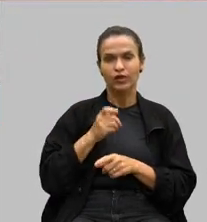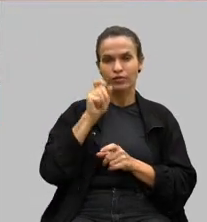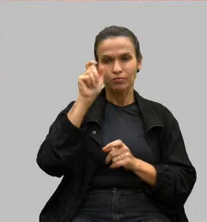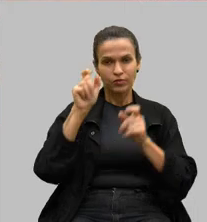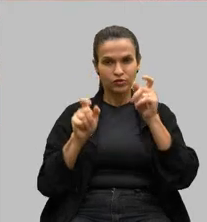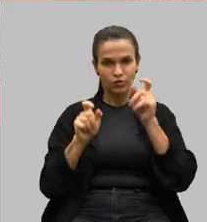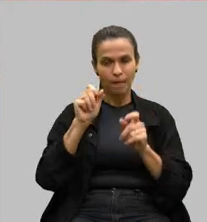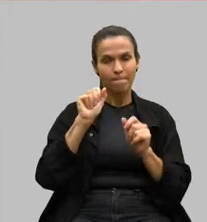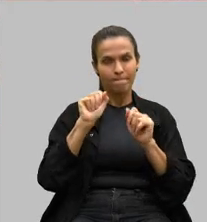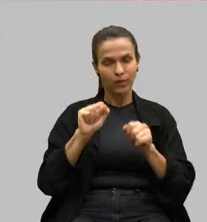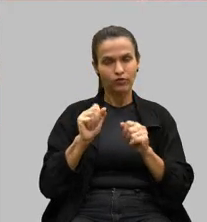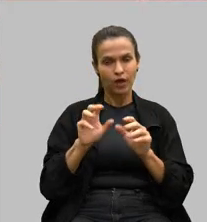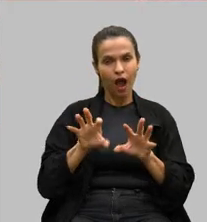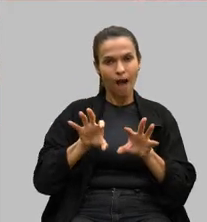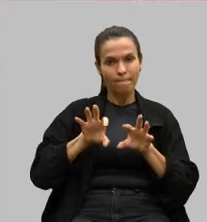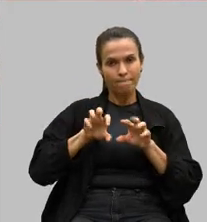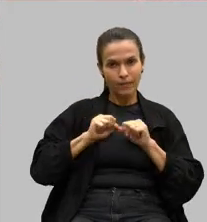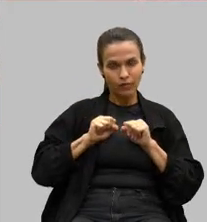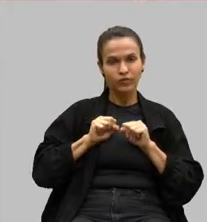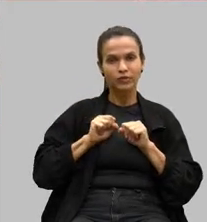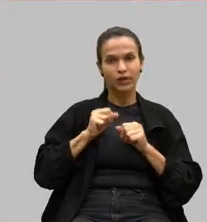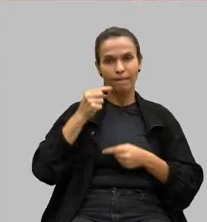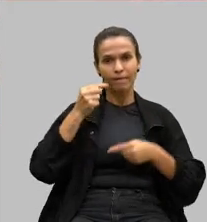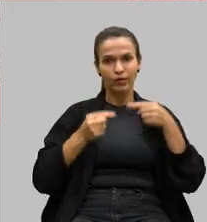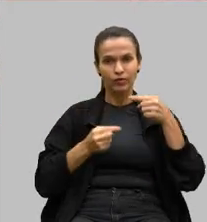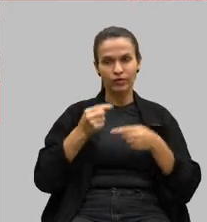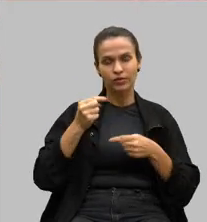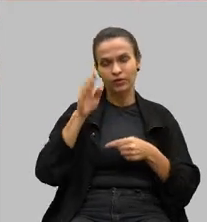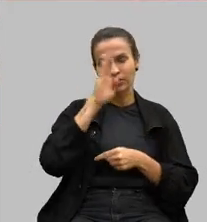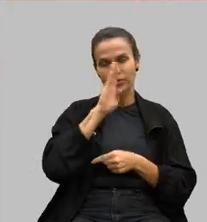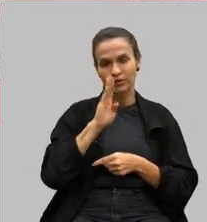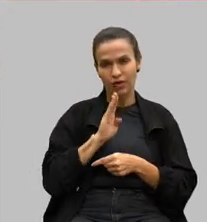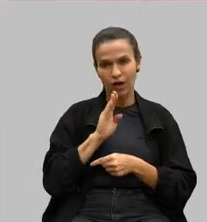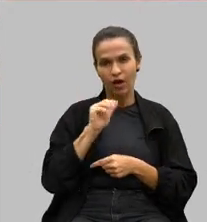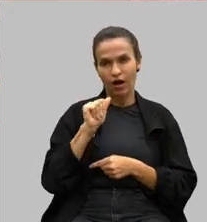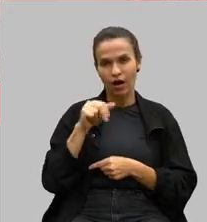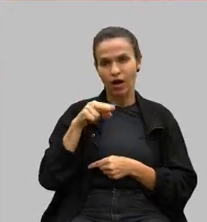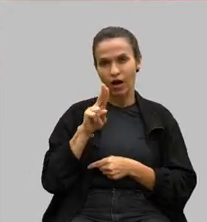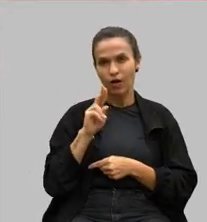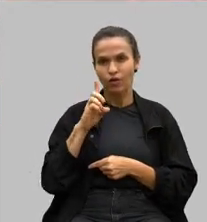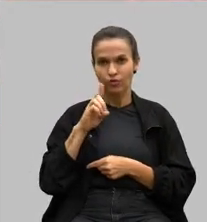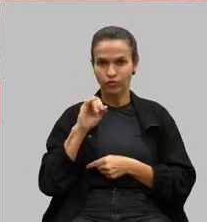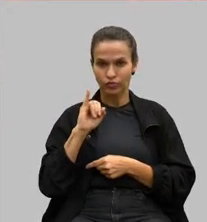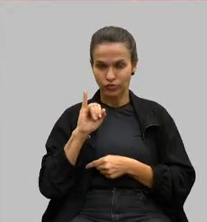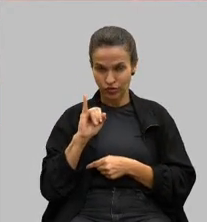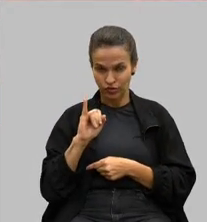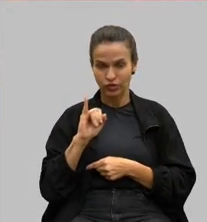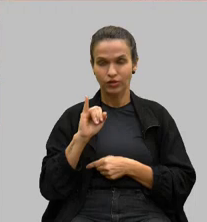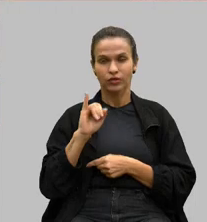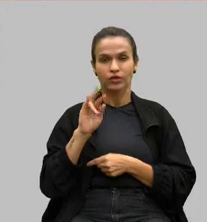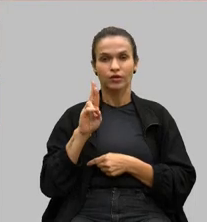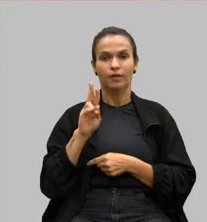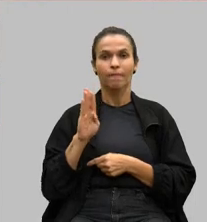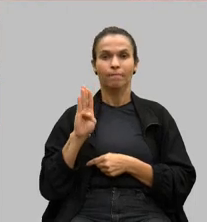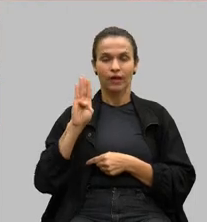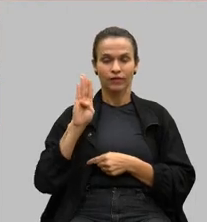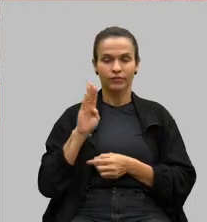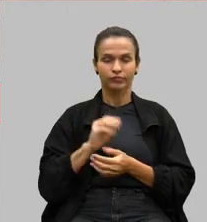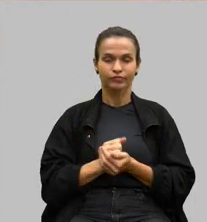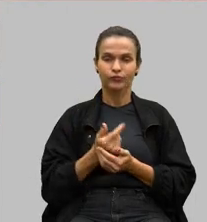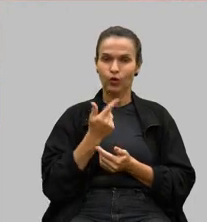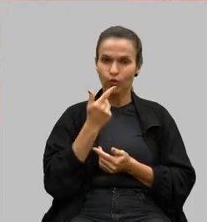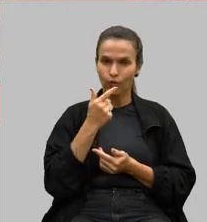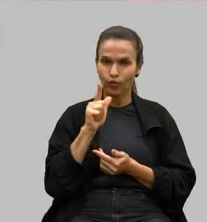possam se apropriar da política nacional Air Blanc uma outra questão que também é uma demanda eh